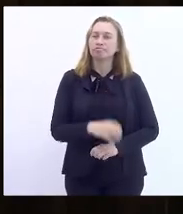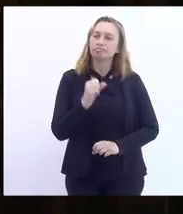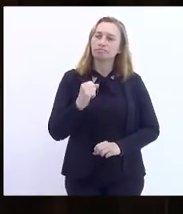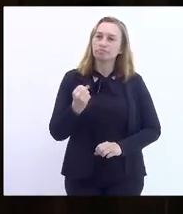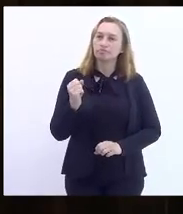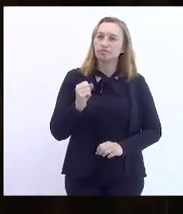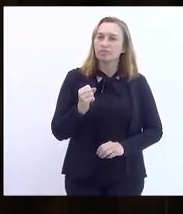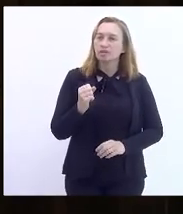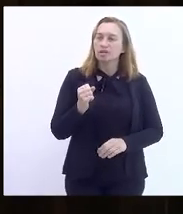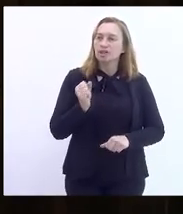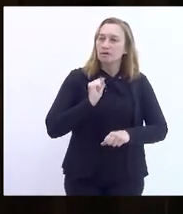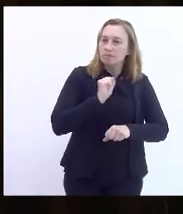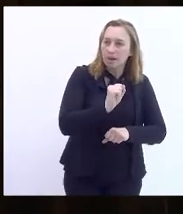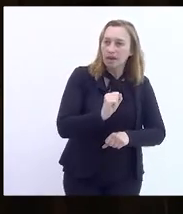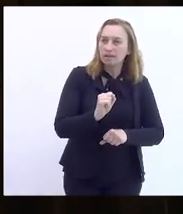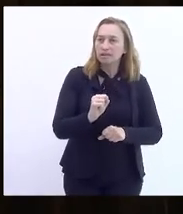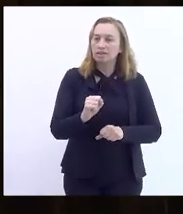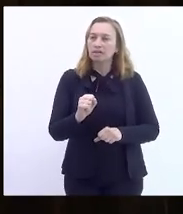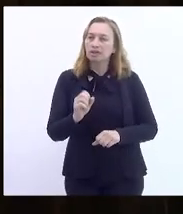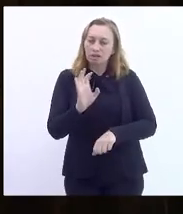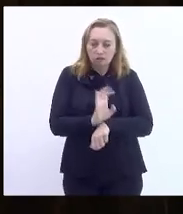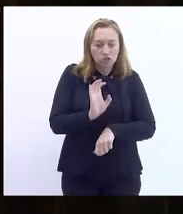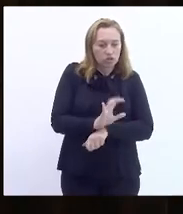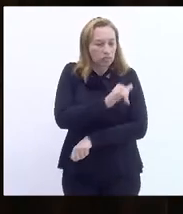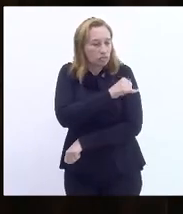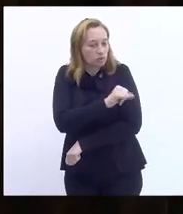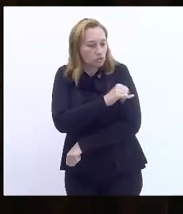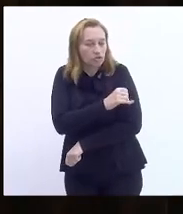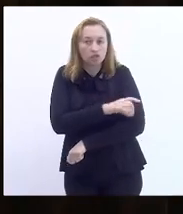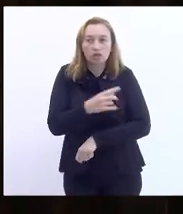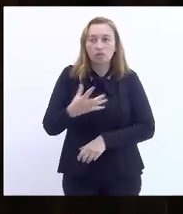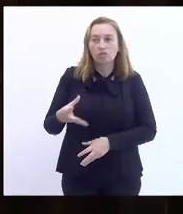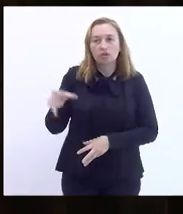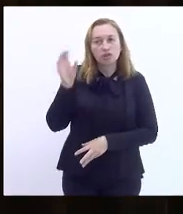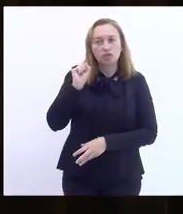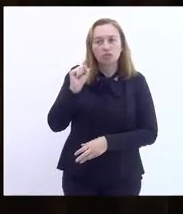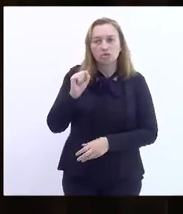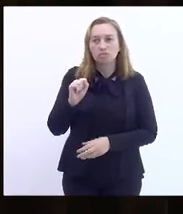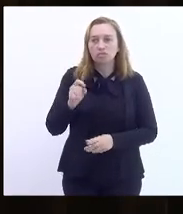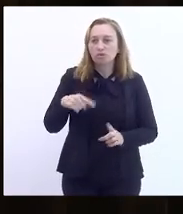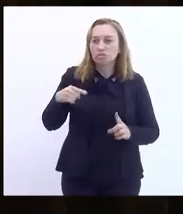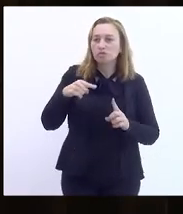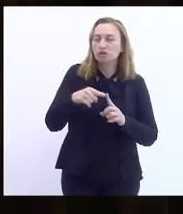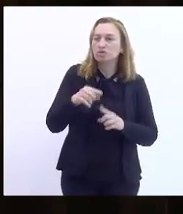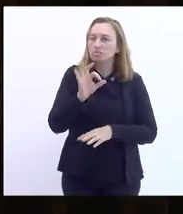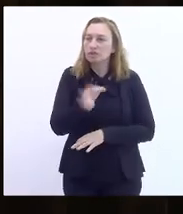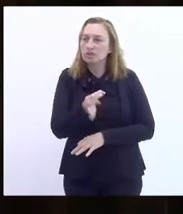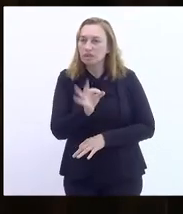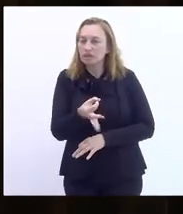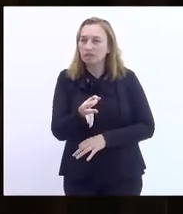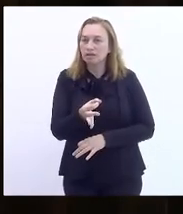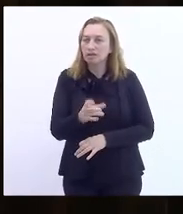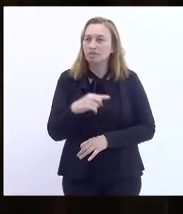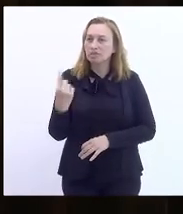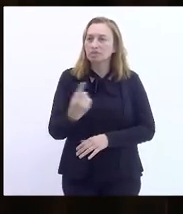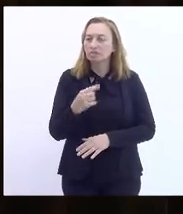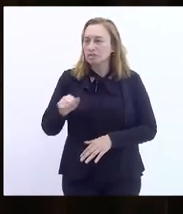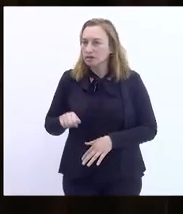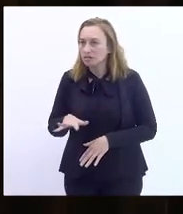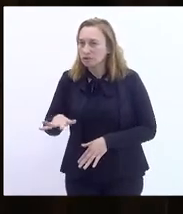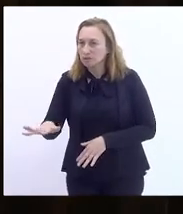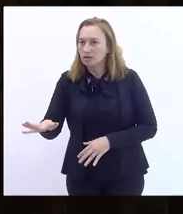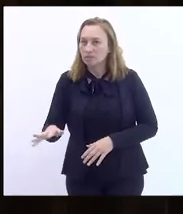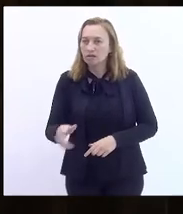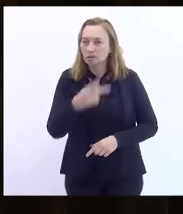que a gente vive é que é o estado do Rio de Janeiro e escute que objectivamente as nossas favelas